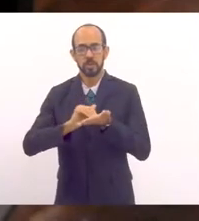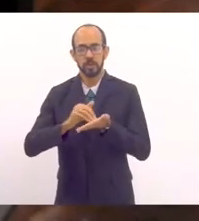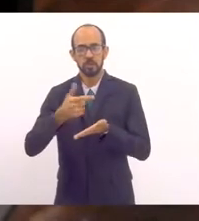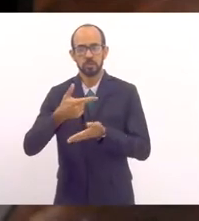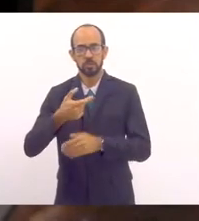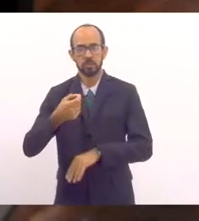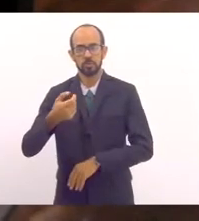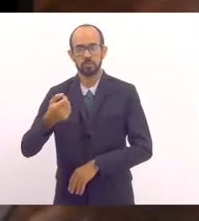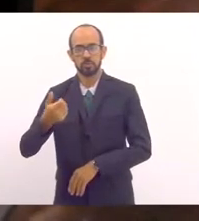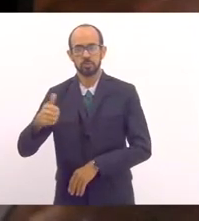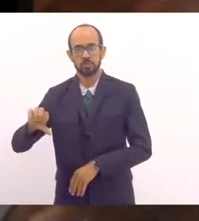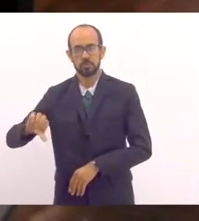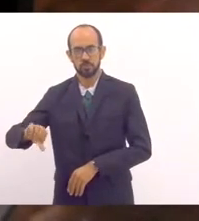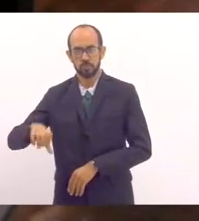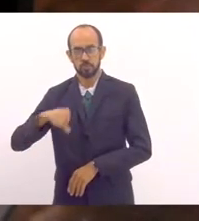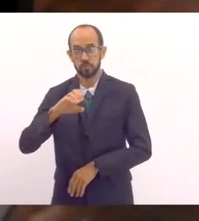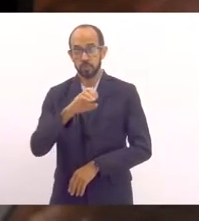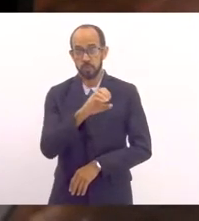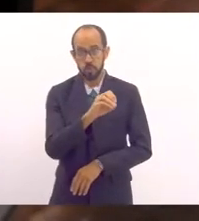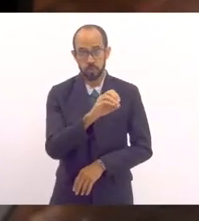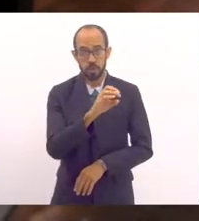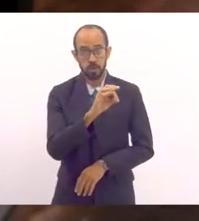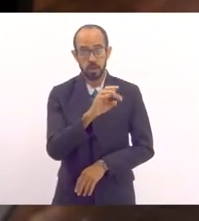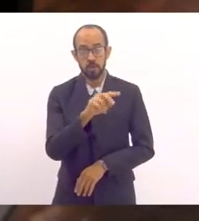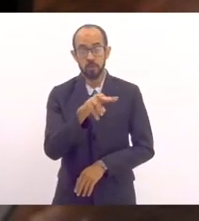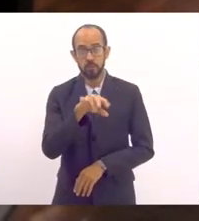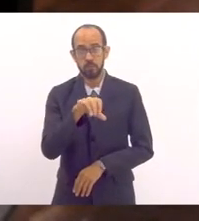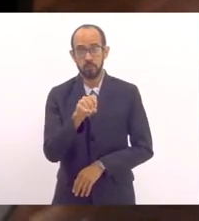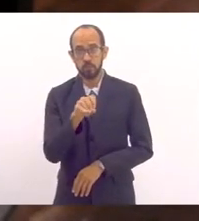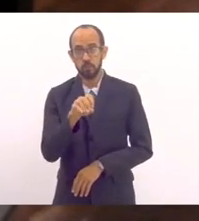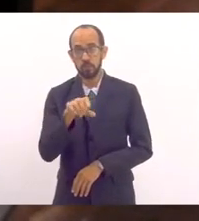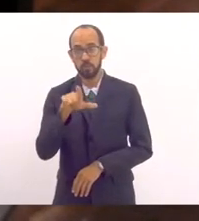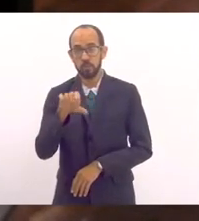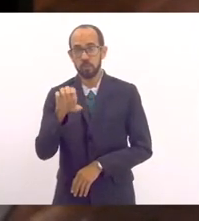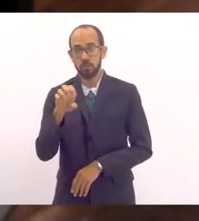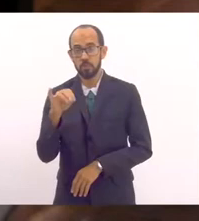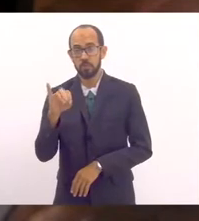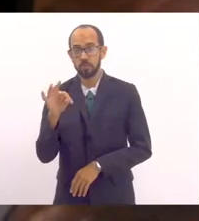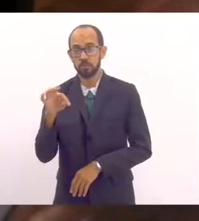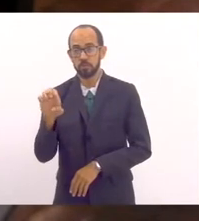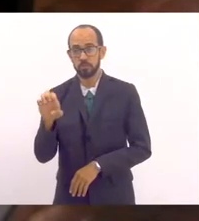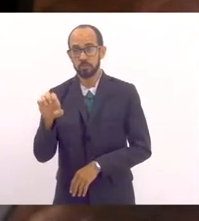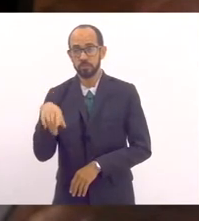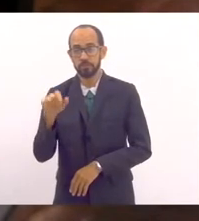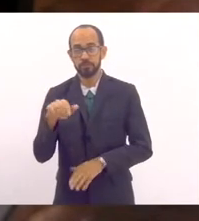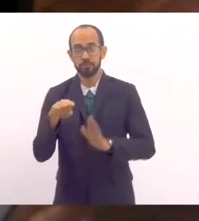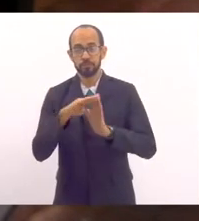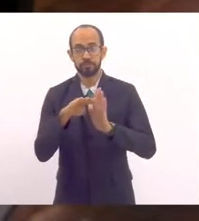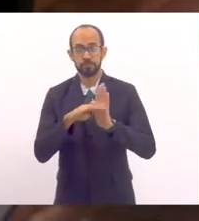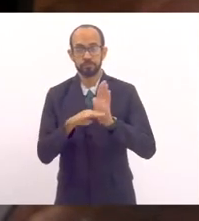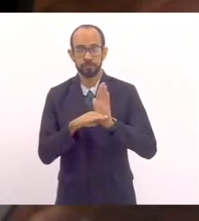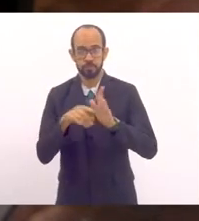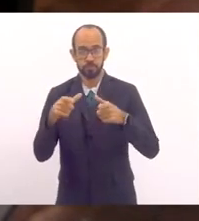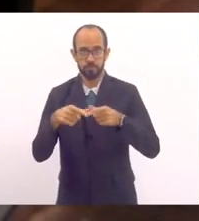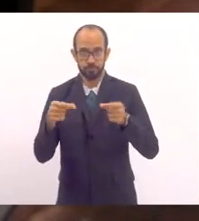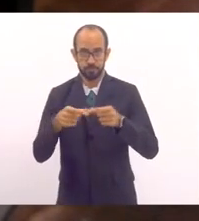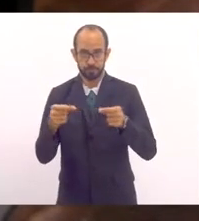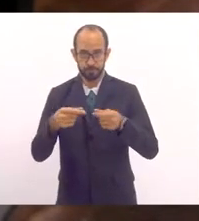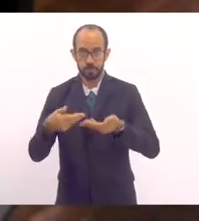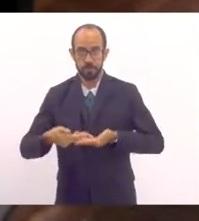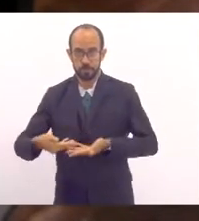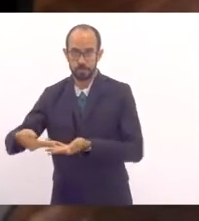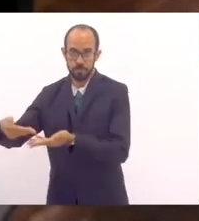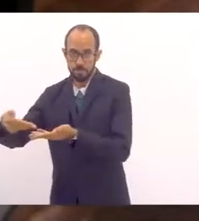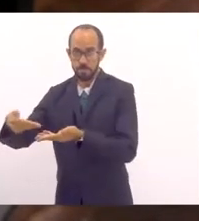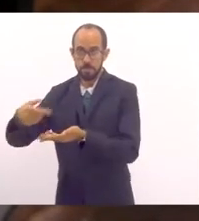me convidou para a gente fazer parte de uma reunião do Programa de Regionalização do Turismo em Brasília, e eu fui representando